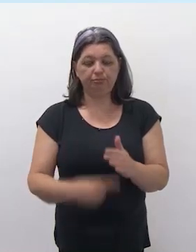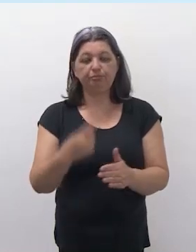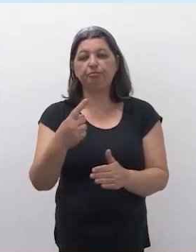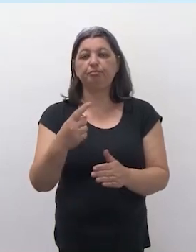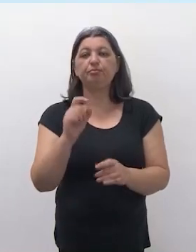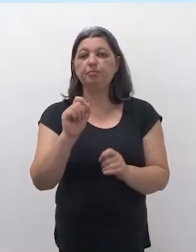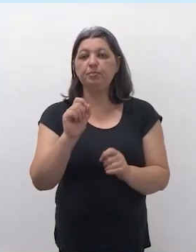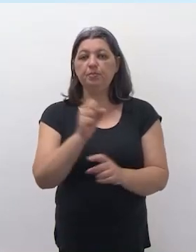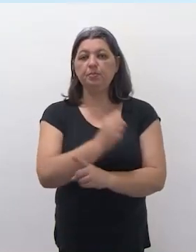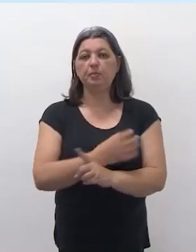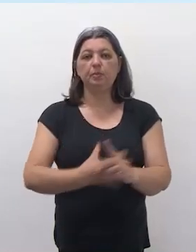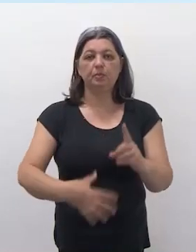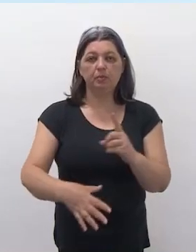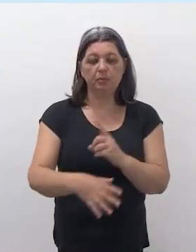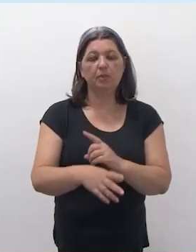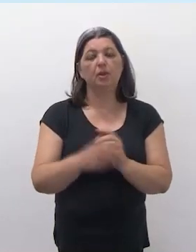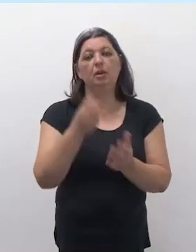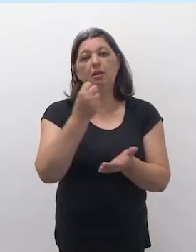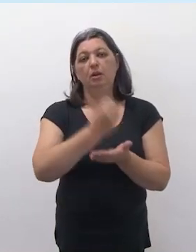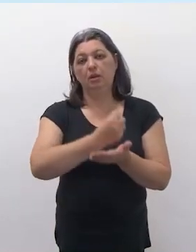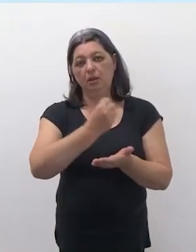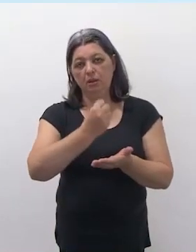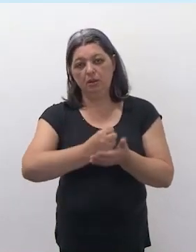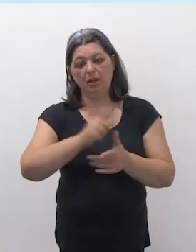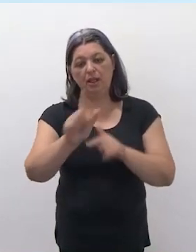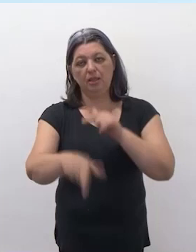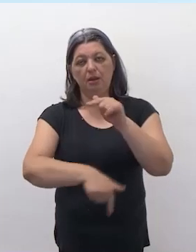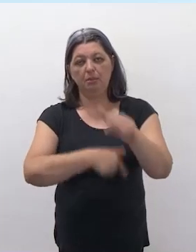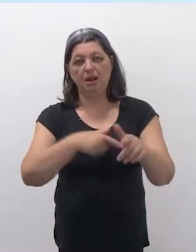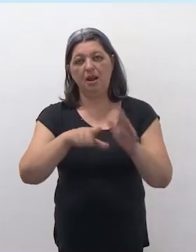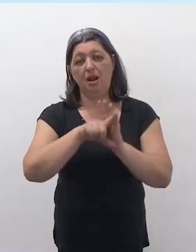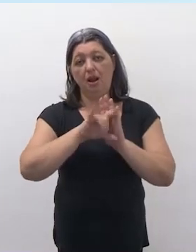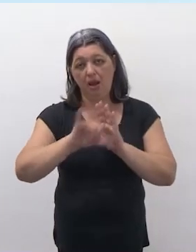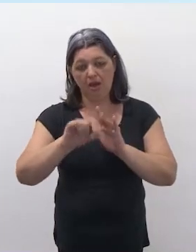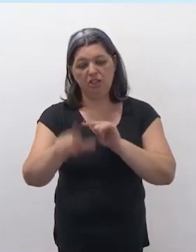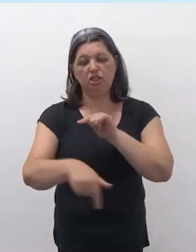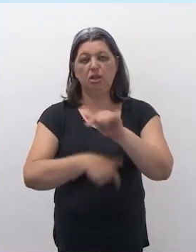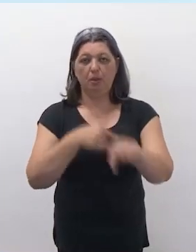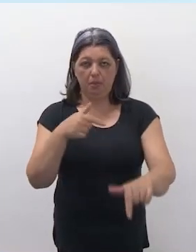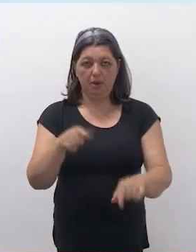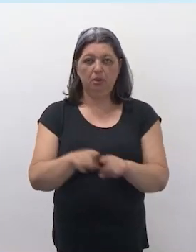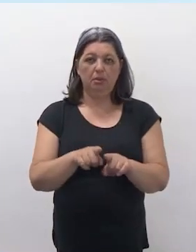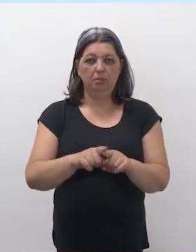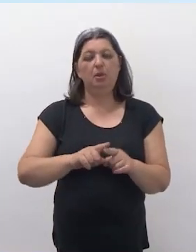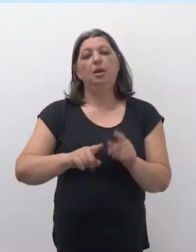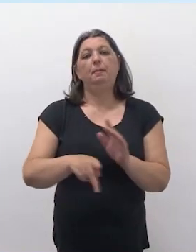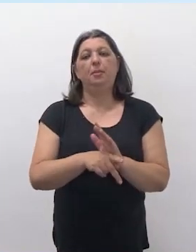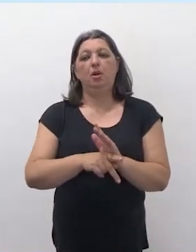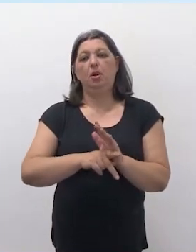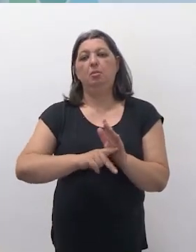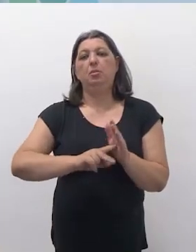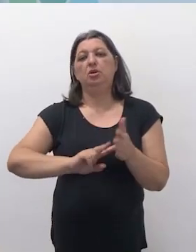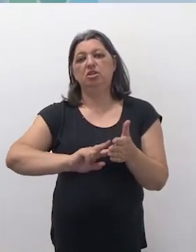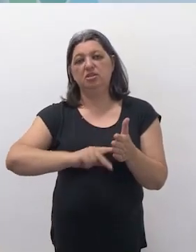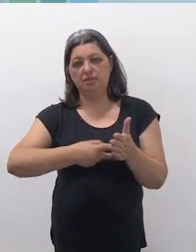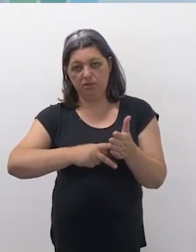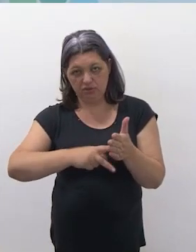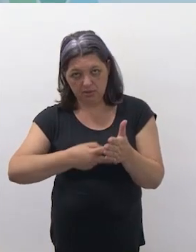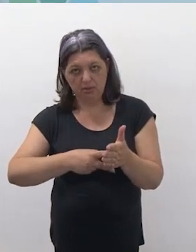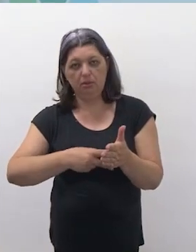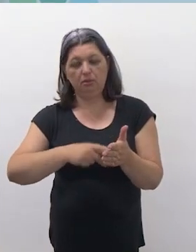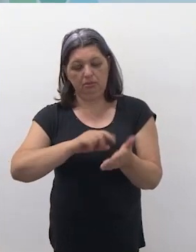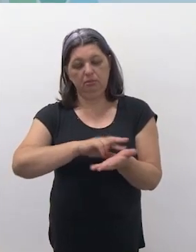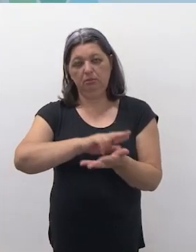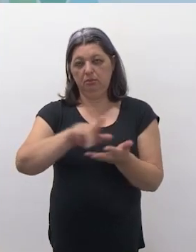Então a CLT, né, as leis trabalhistas, os sindicatos que eram organizados pelo governo foram os